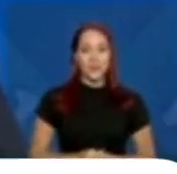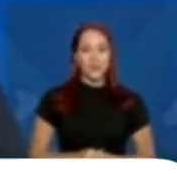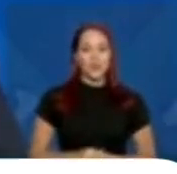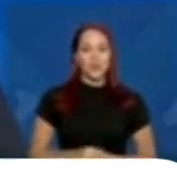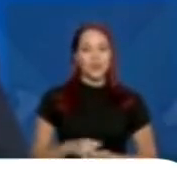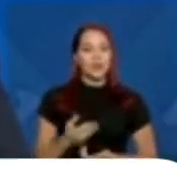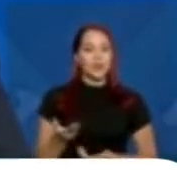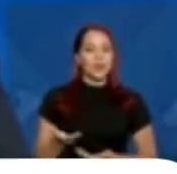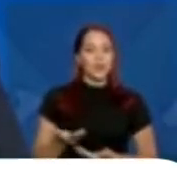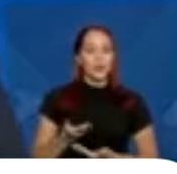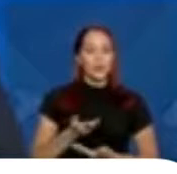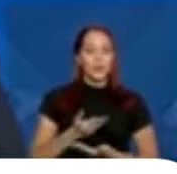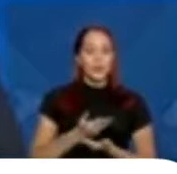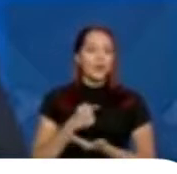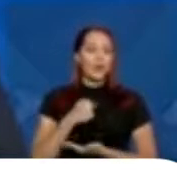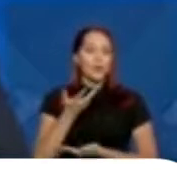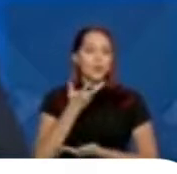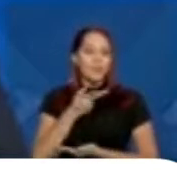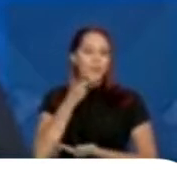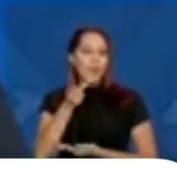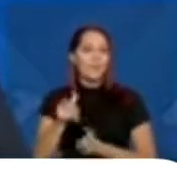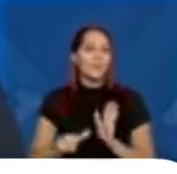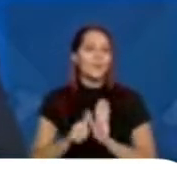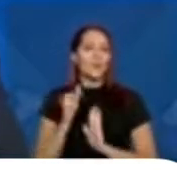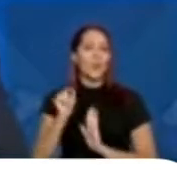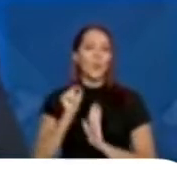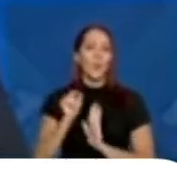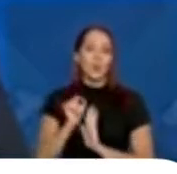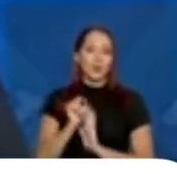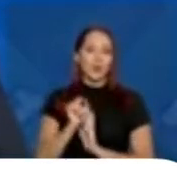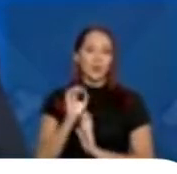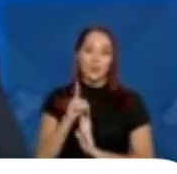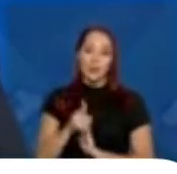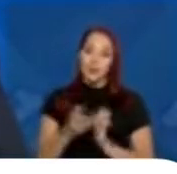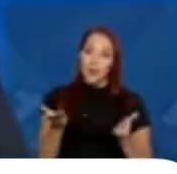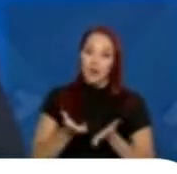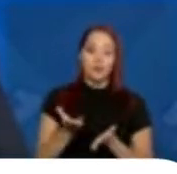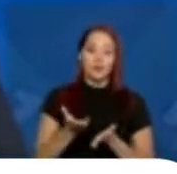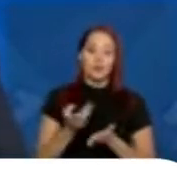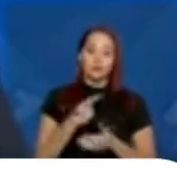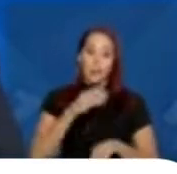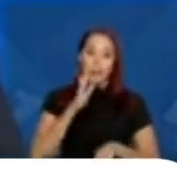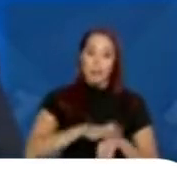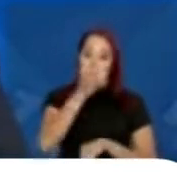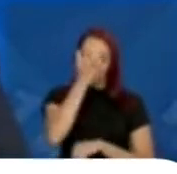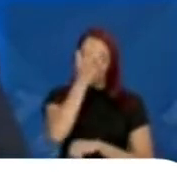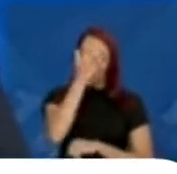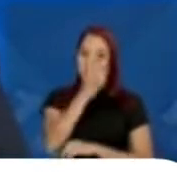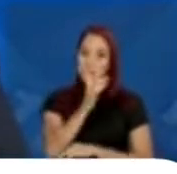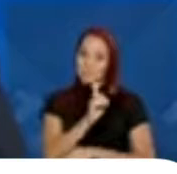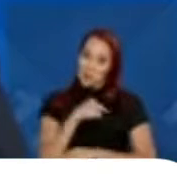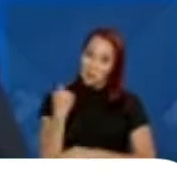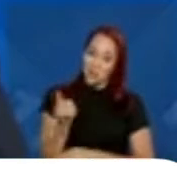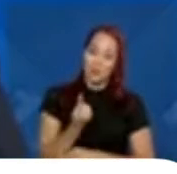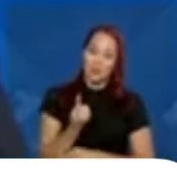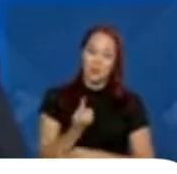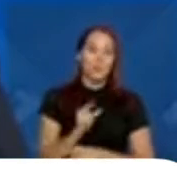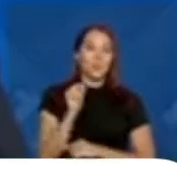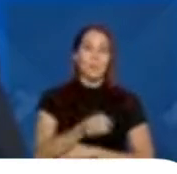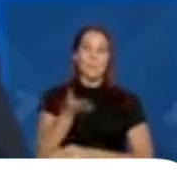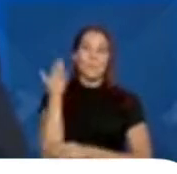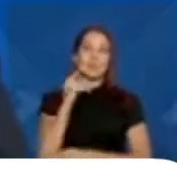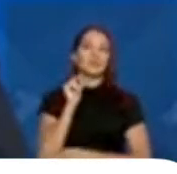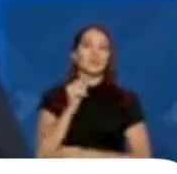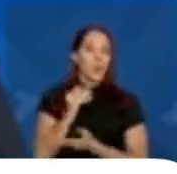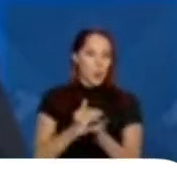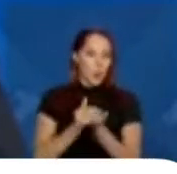E a palavra inicial que eu gostaria de colocar é que está sendo mais fácil para nós do que para quem começou.